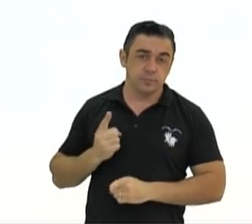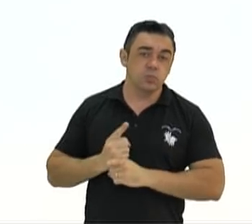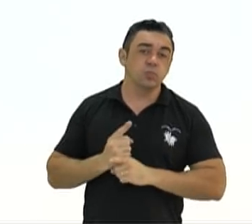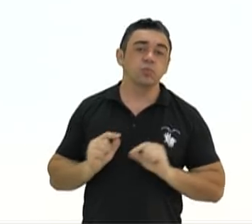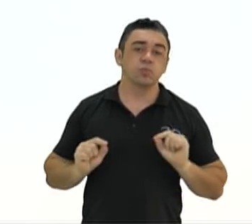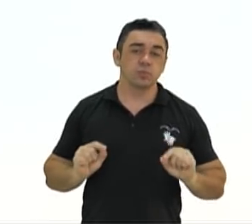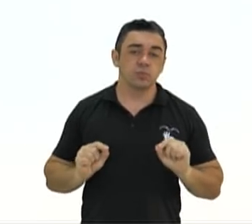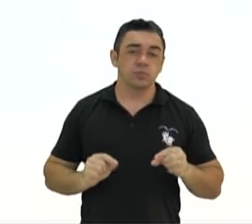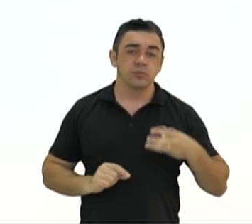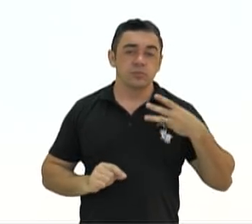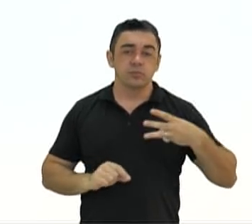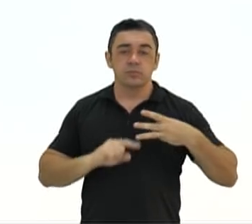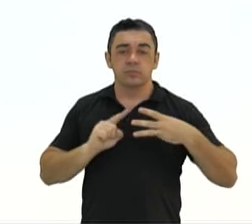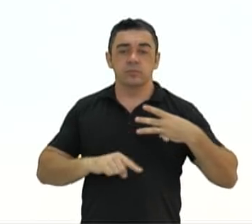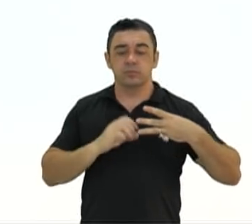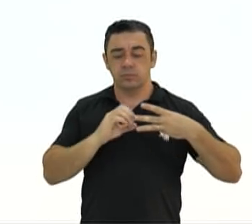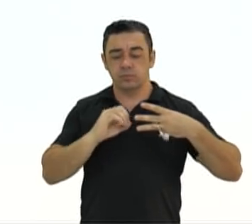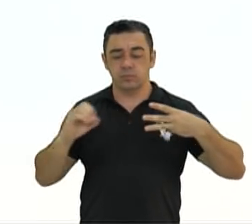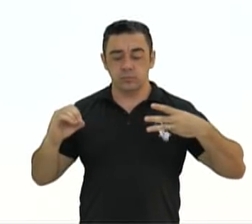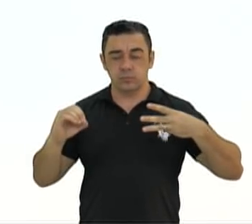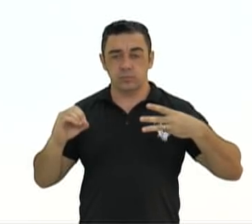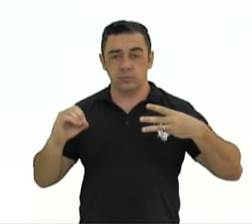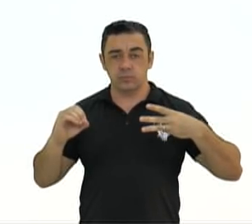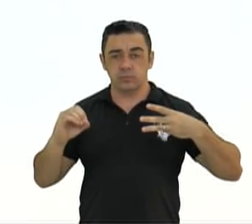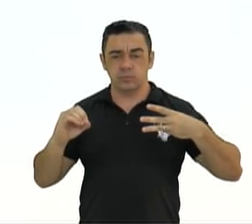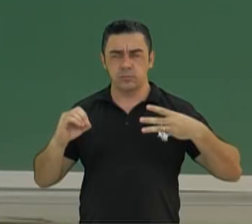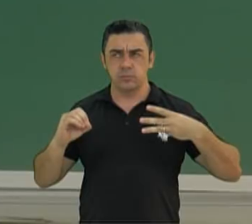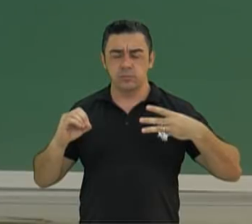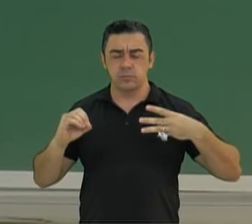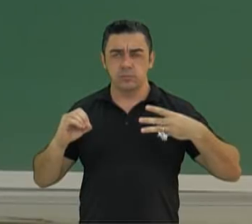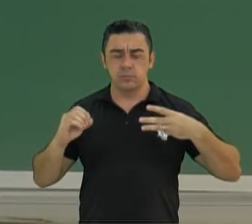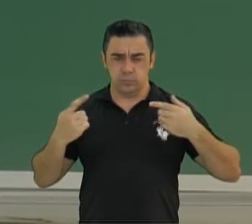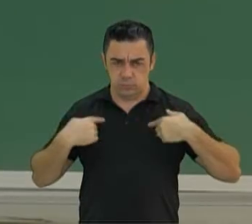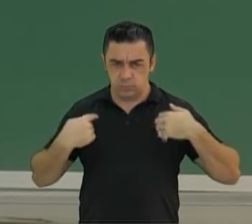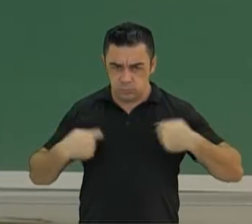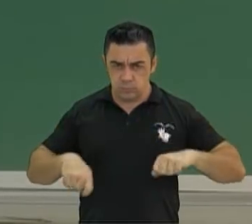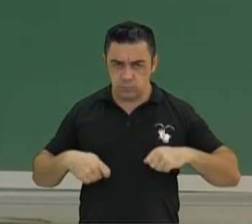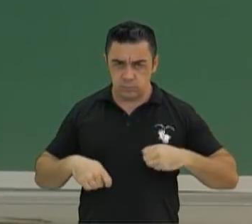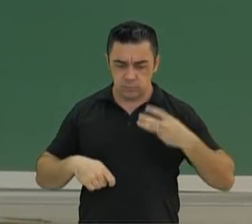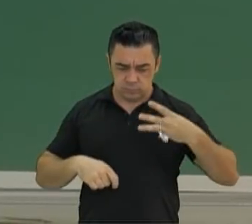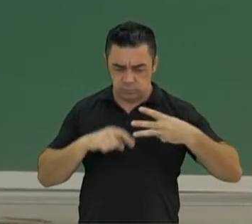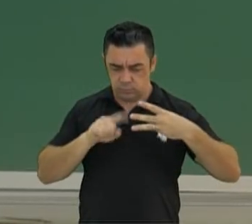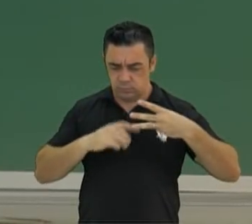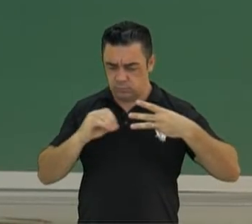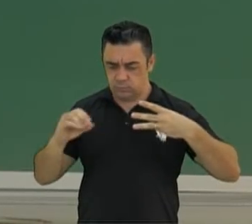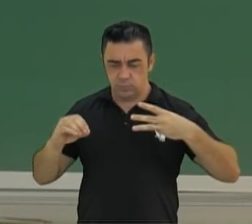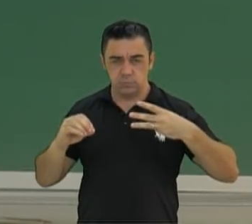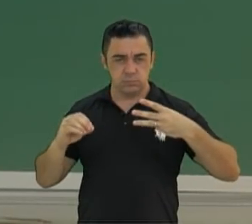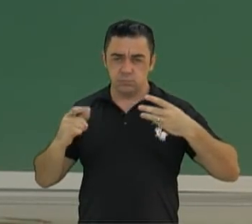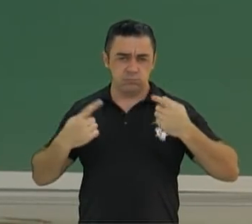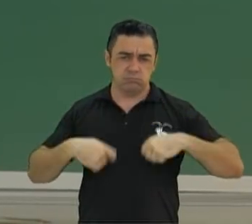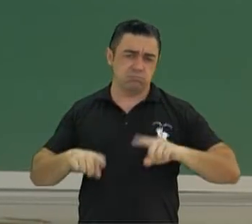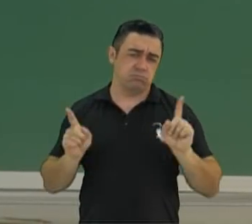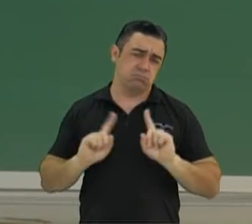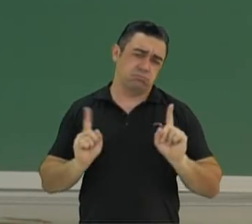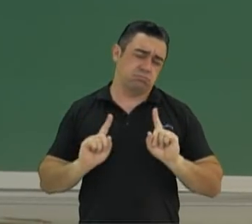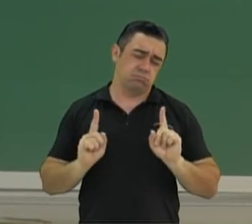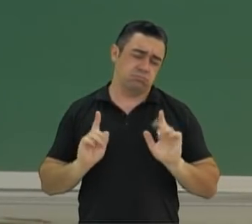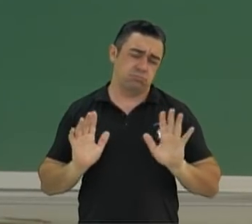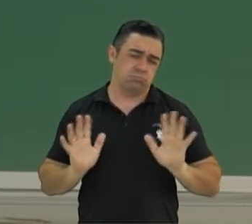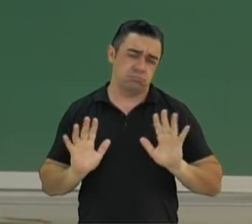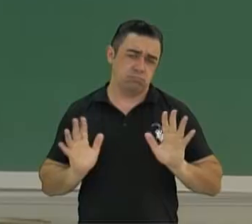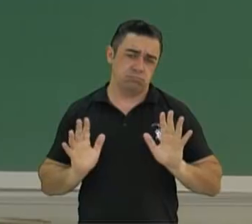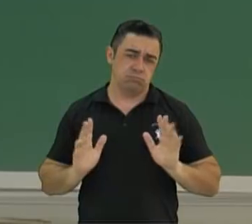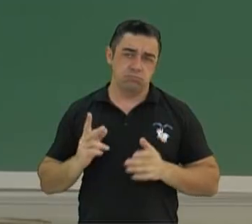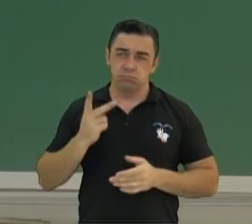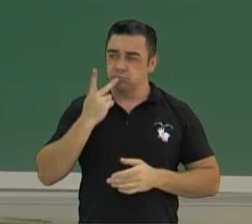encontrar 3,00. Prof, eu preciso colocar vírgula 00? Não, você não fala quando